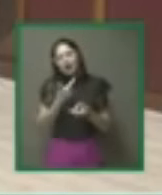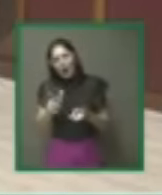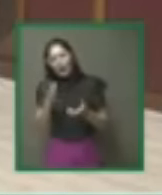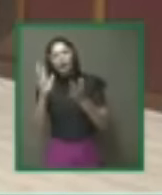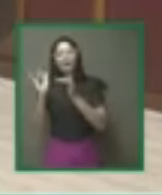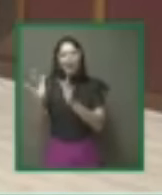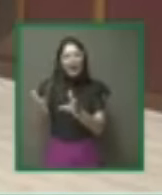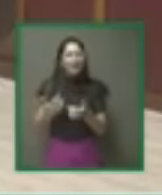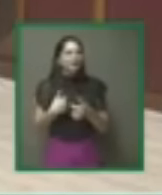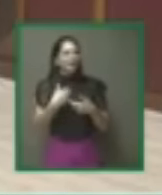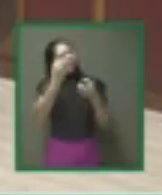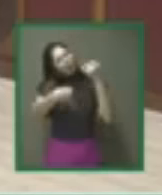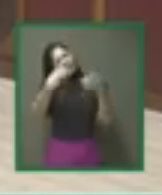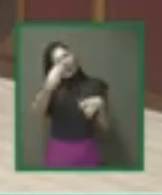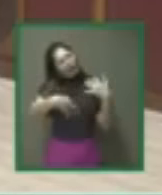dizendo.